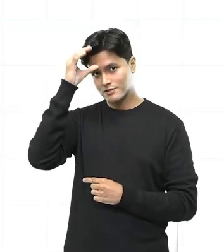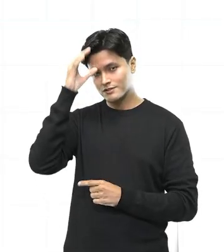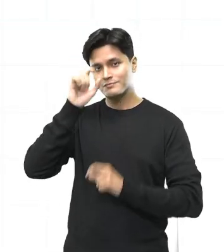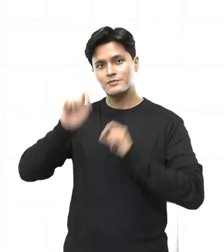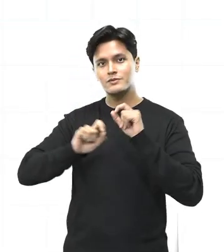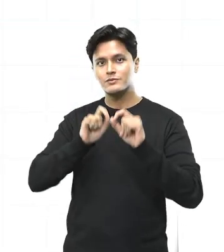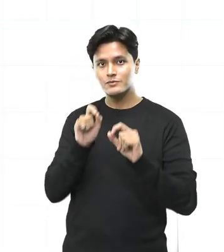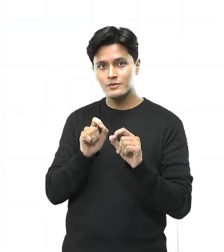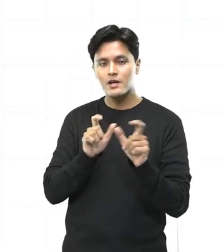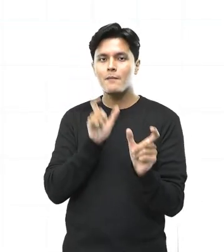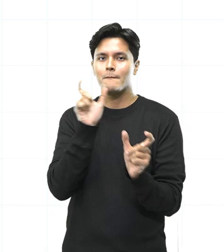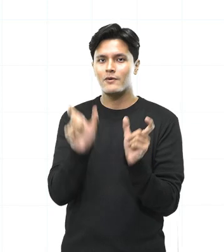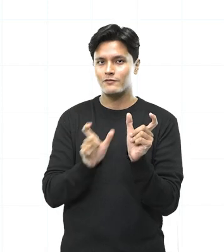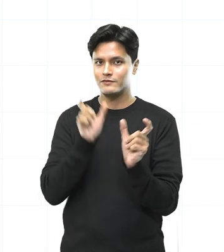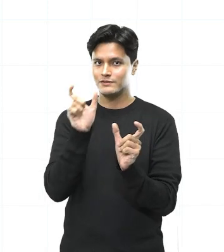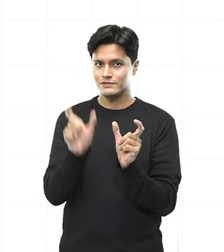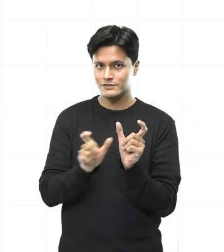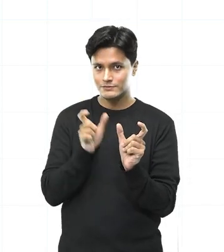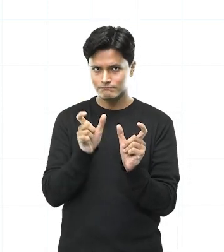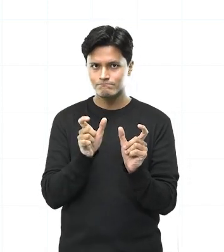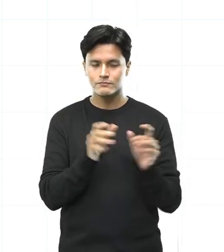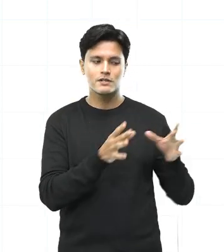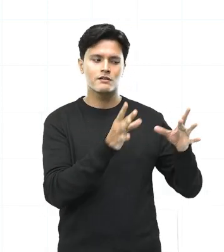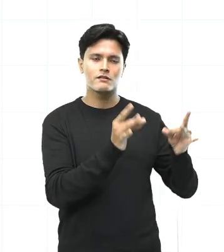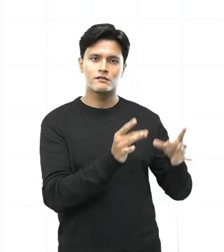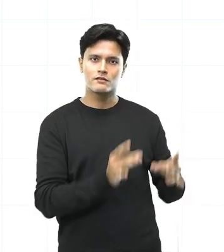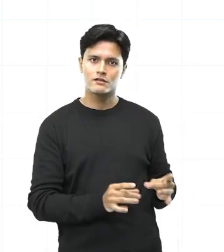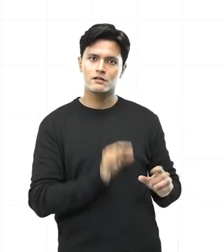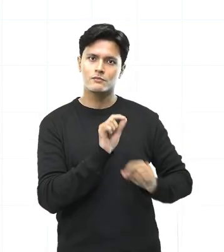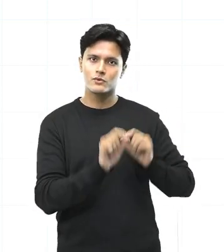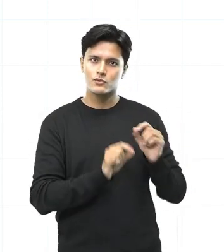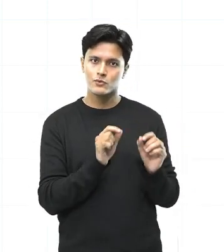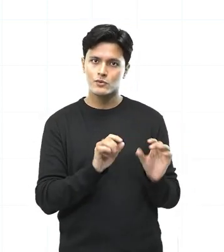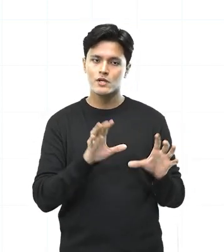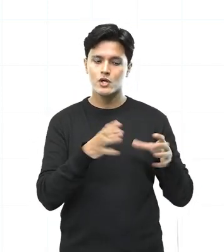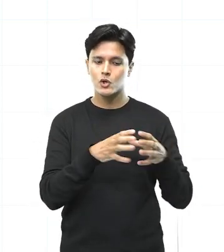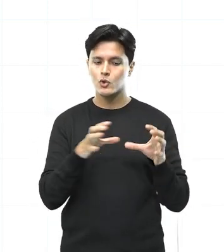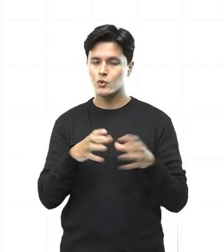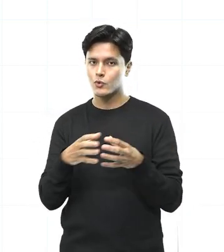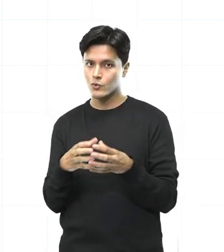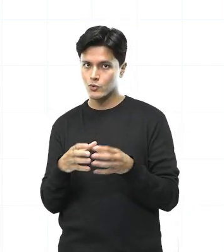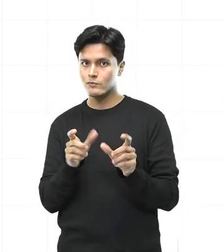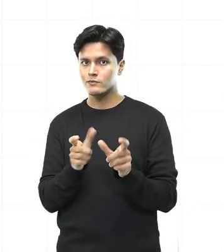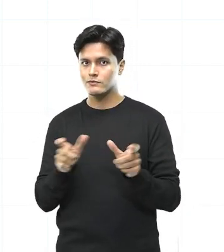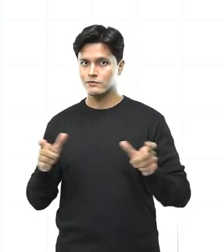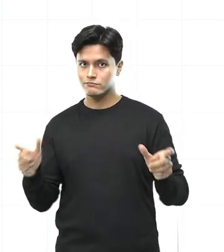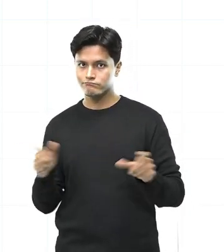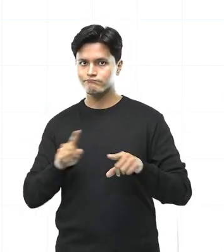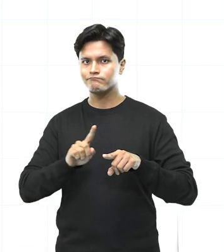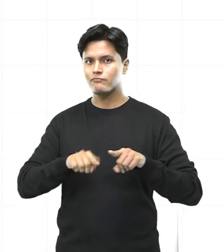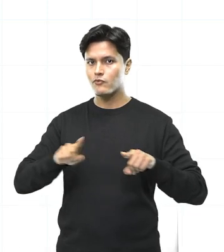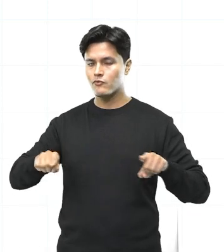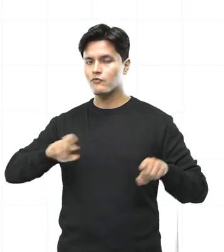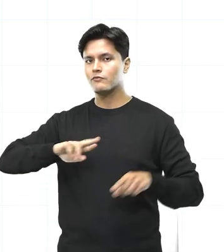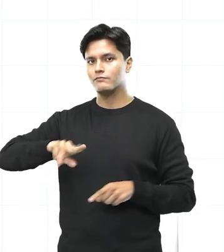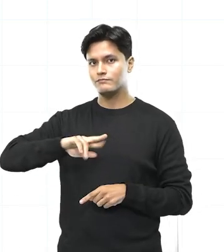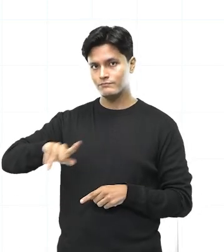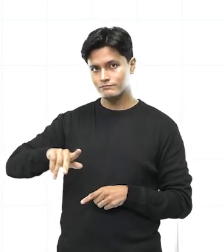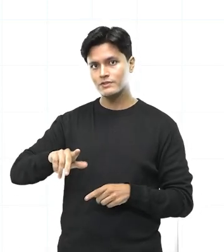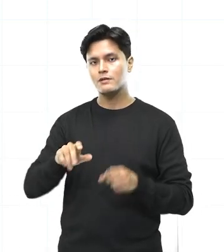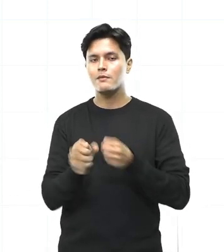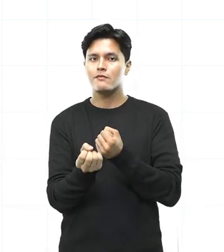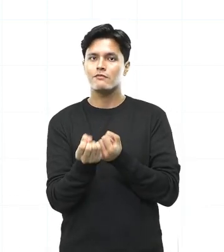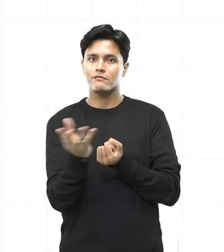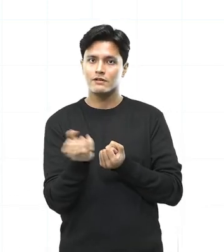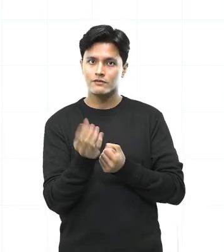de morfologia e detalhamento, as classes gramaticais invariáveis, advérbio, locuções